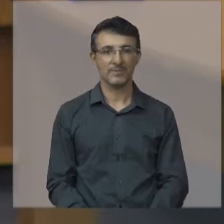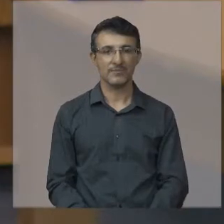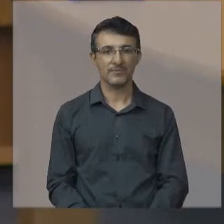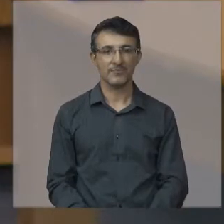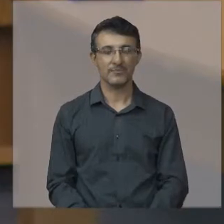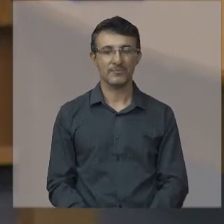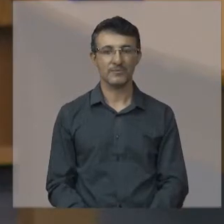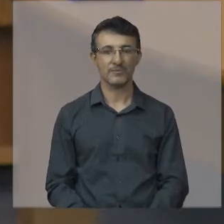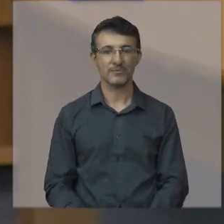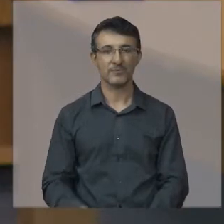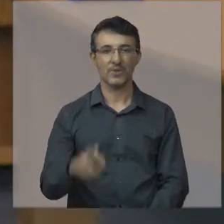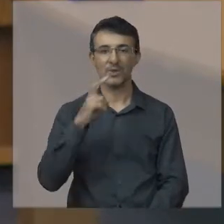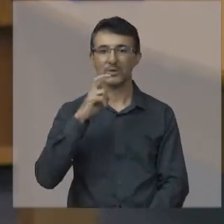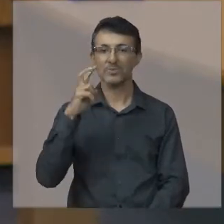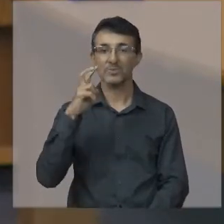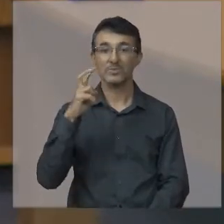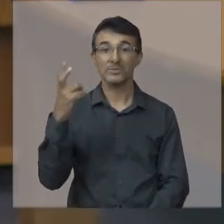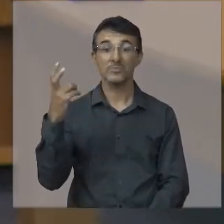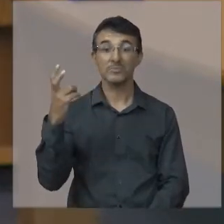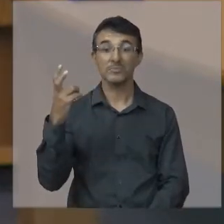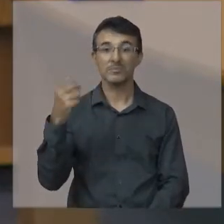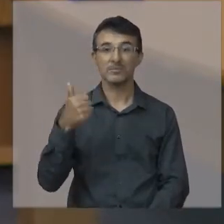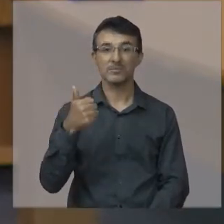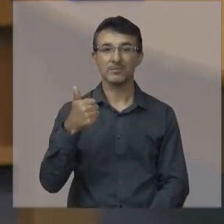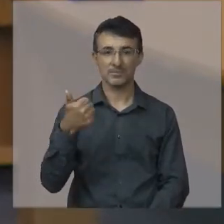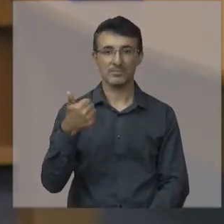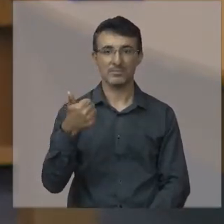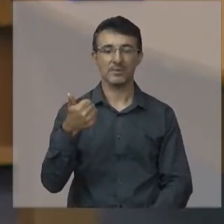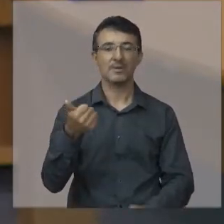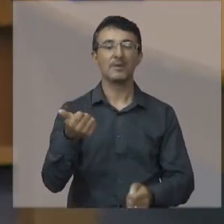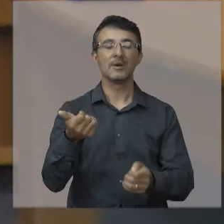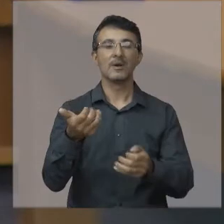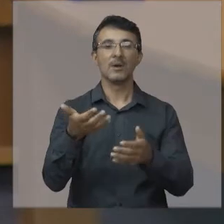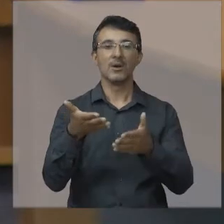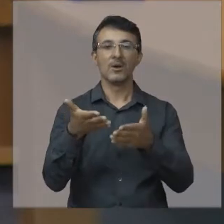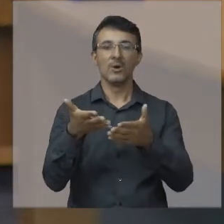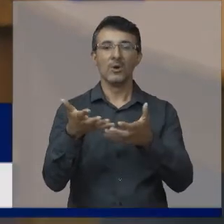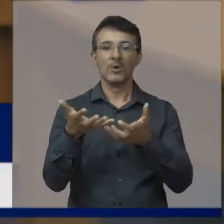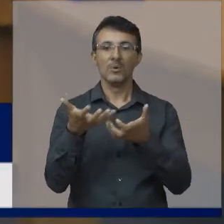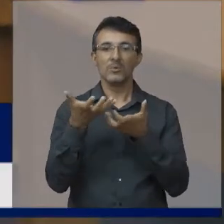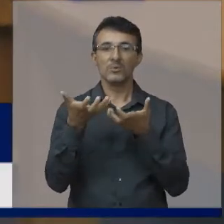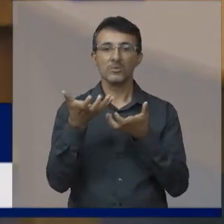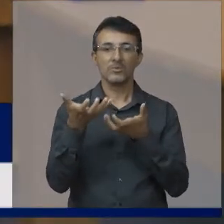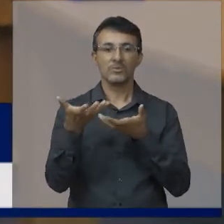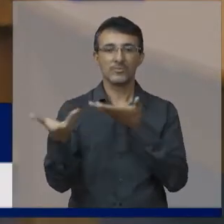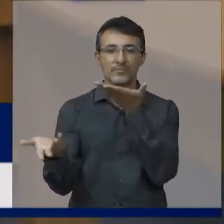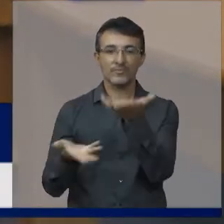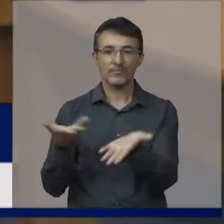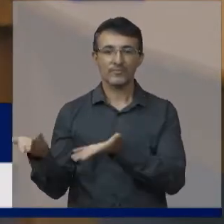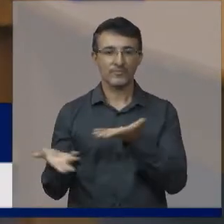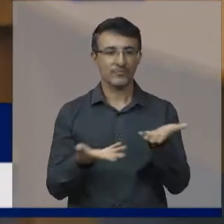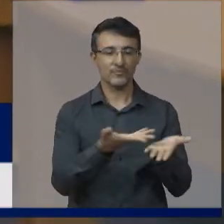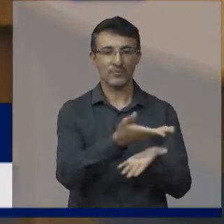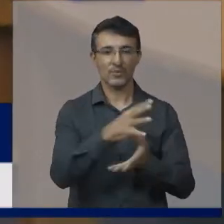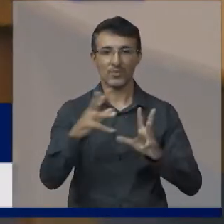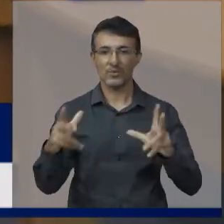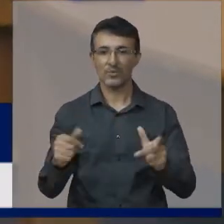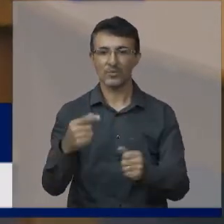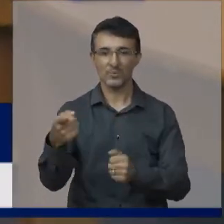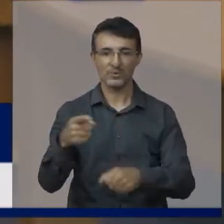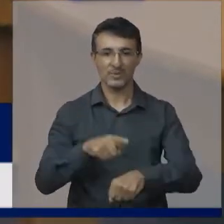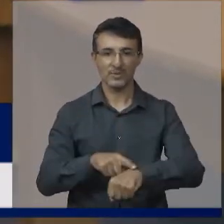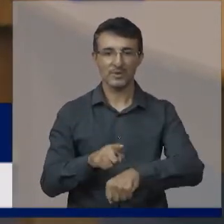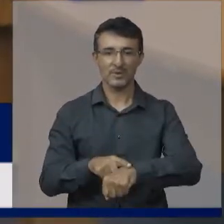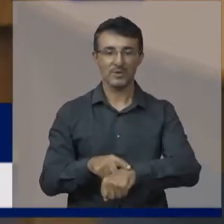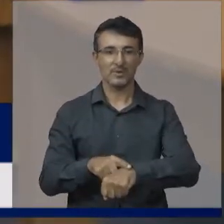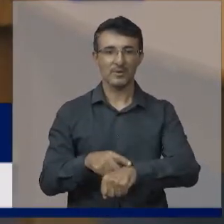Som. Bom, eu queria compartilhar com todos dessa casa esse momento, para